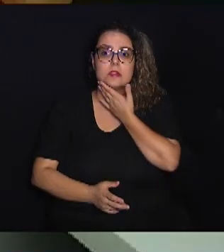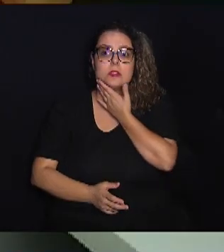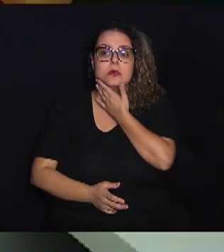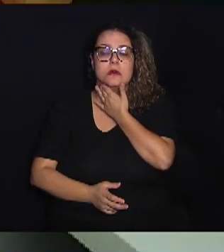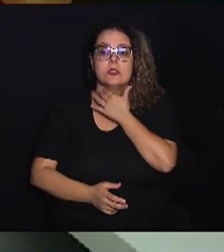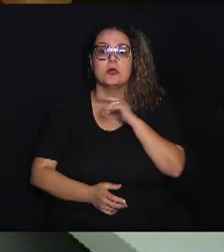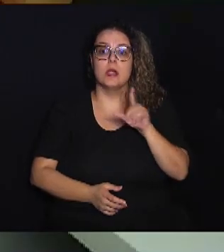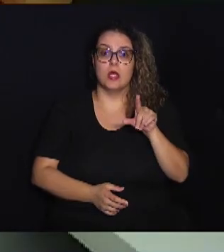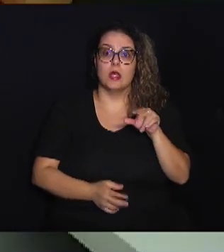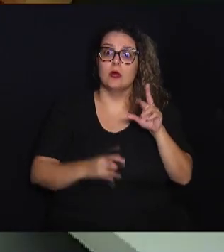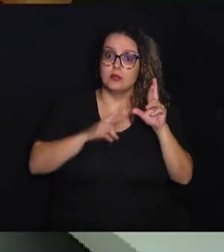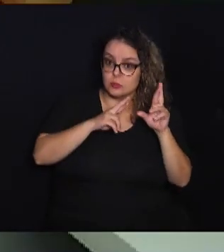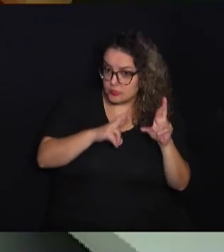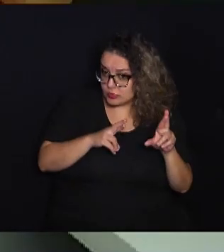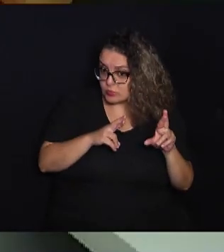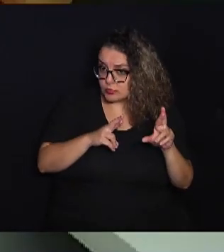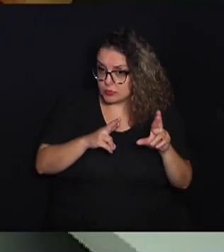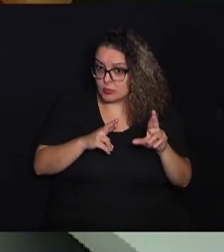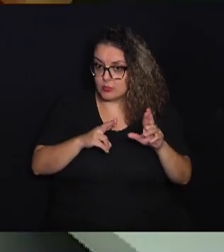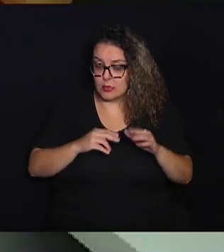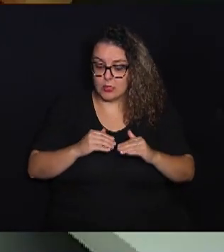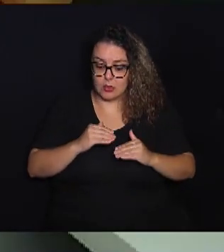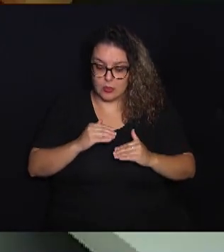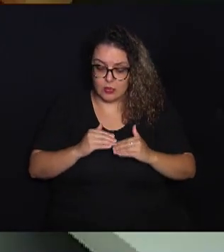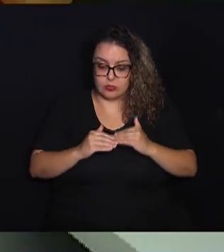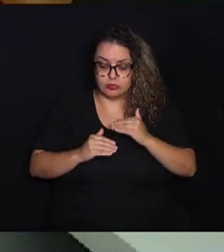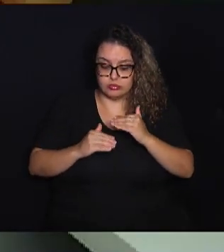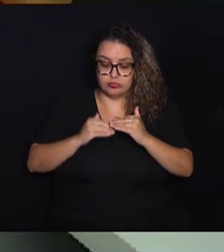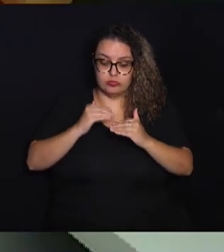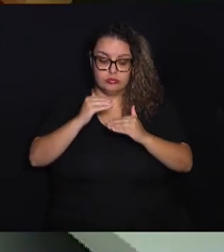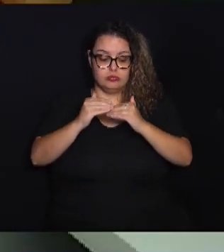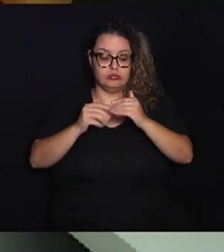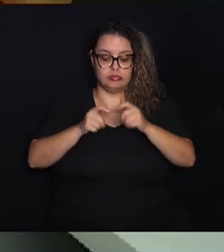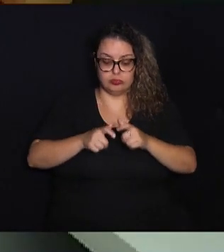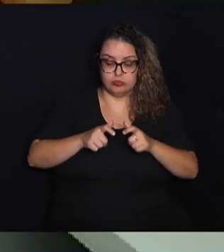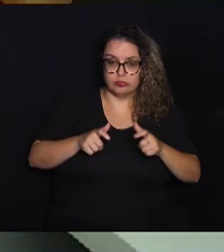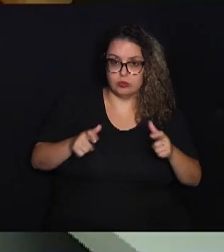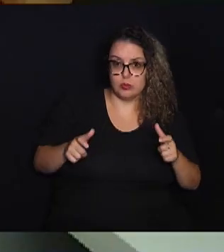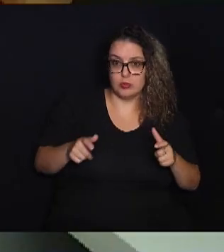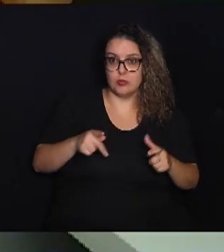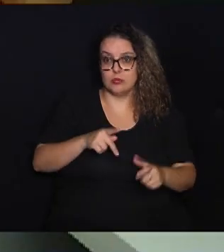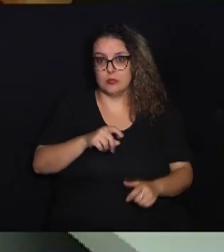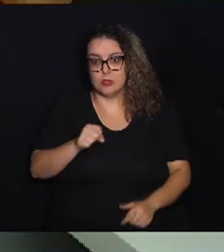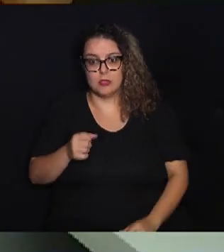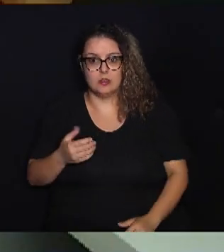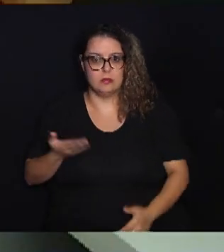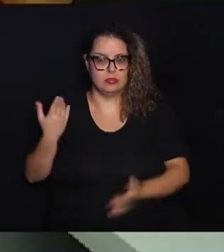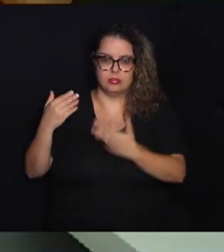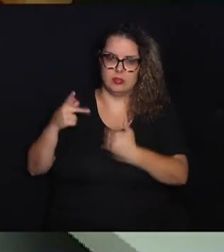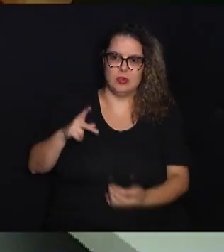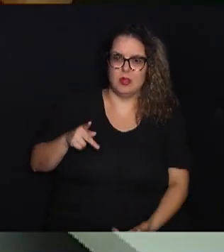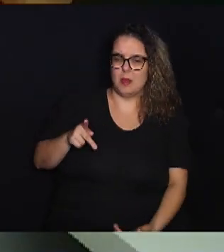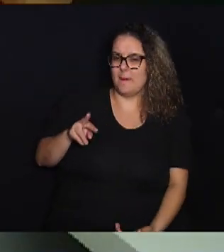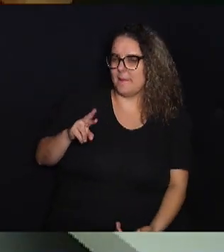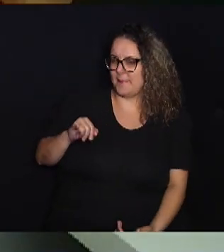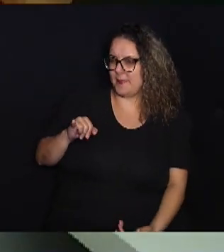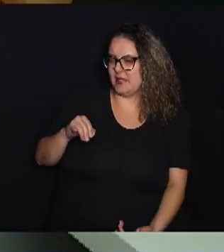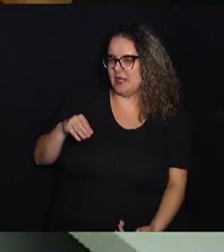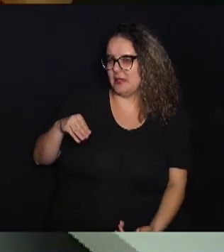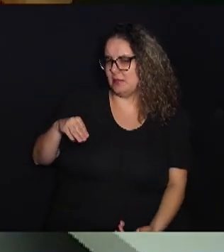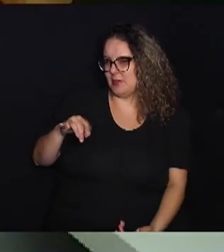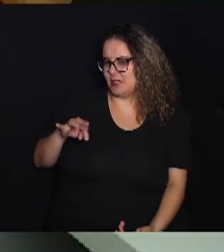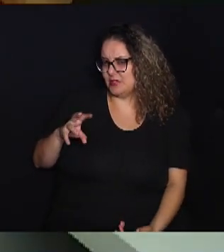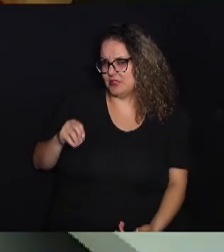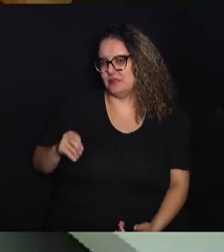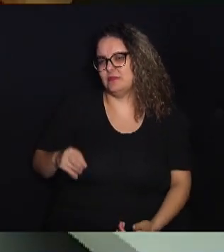O sono é um estado evolutivo. A gente tem desde espécies mais primitivas, aí até invertebrados,